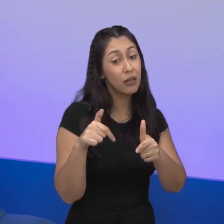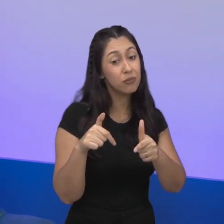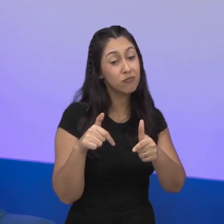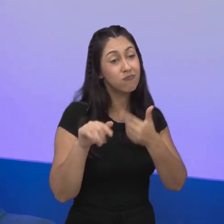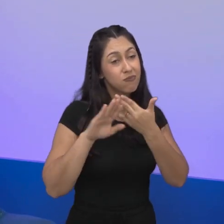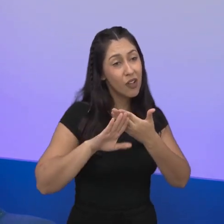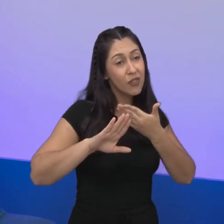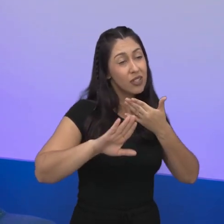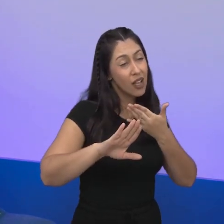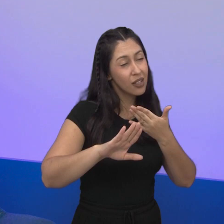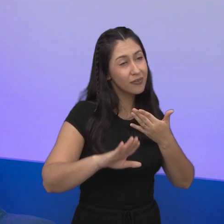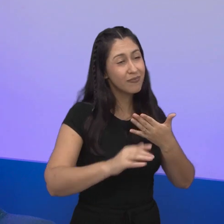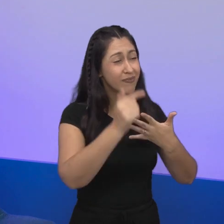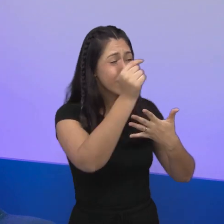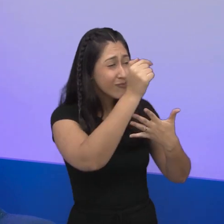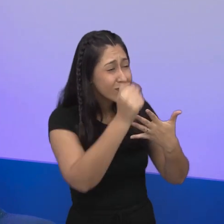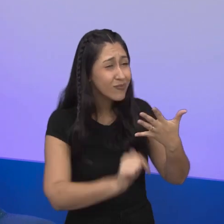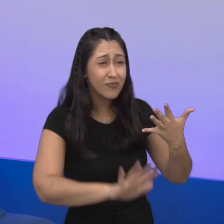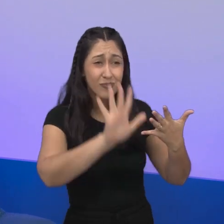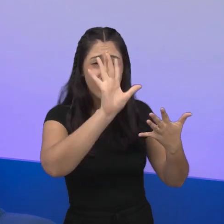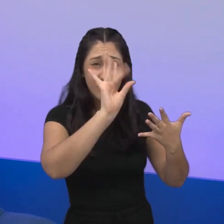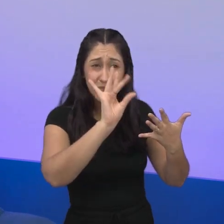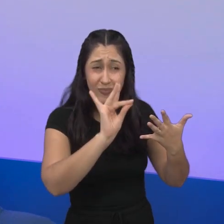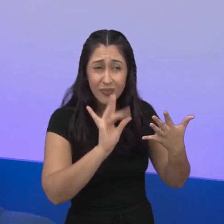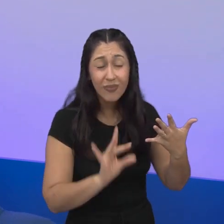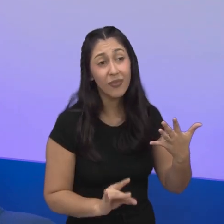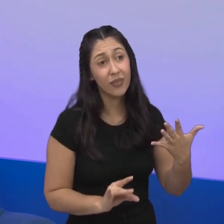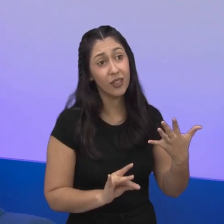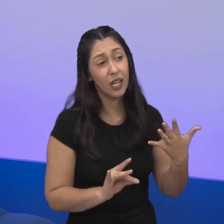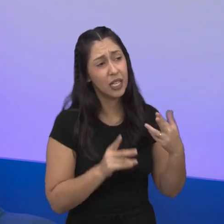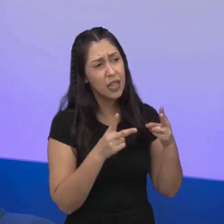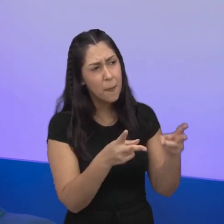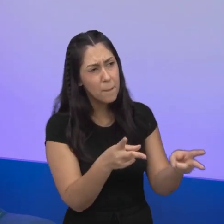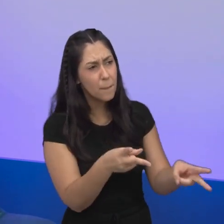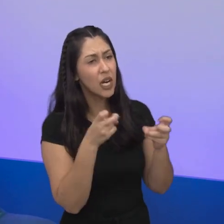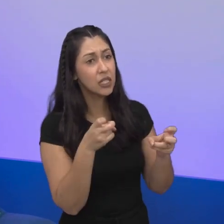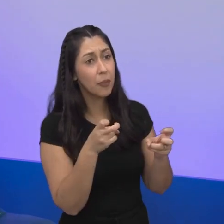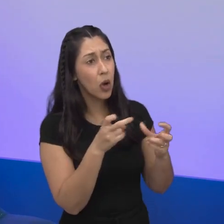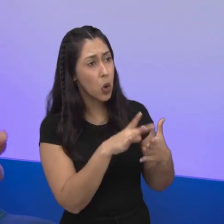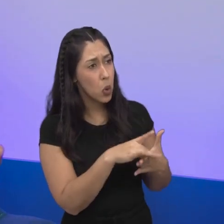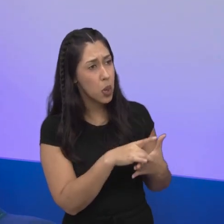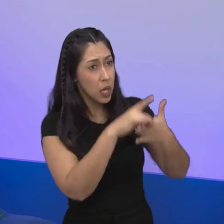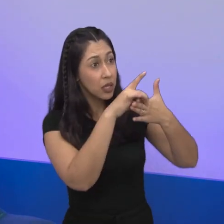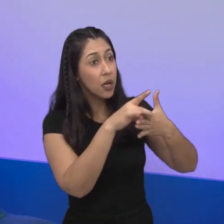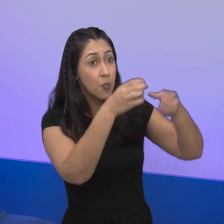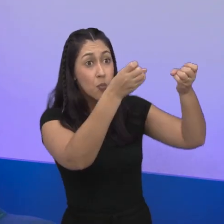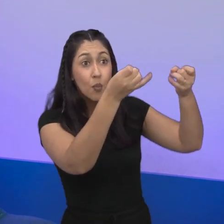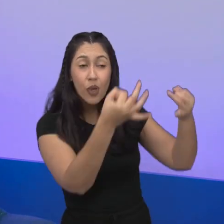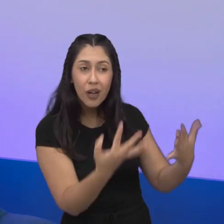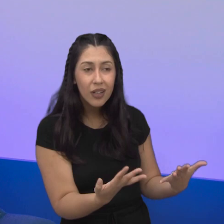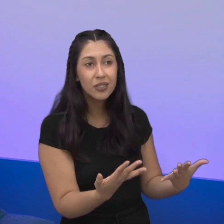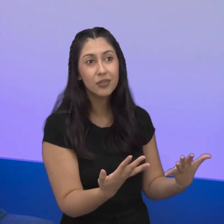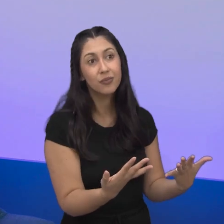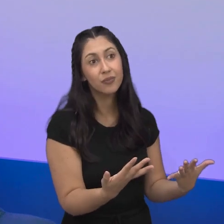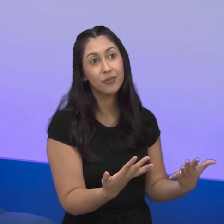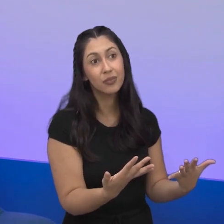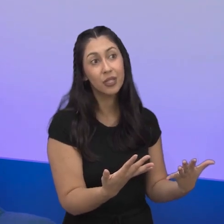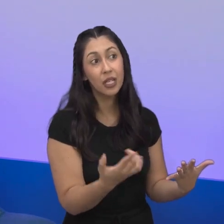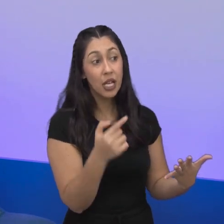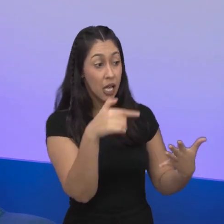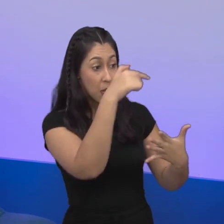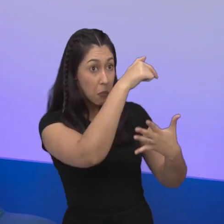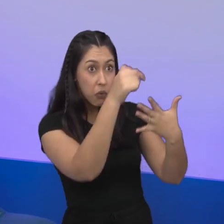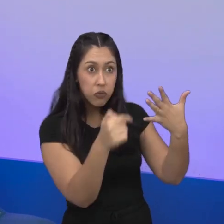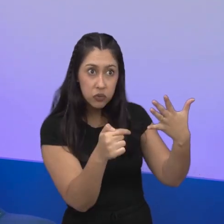de trabalho. Então, todos esses detalhes, quando a gente vê um dirigente estatal falando, esses detalhes saíram